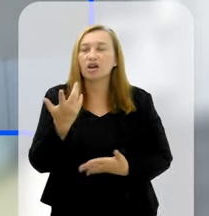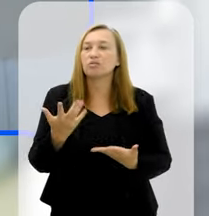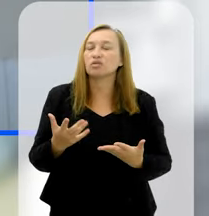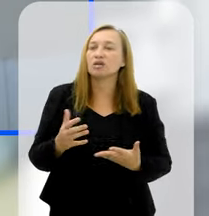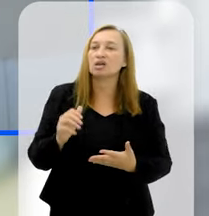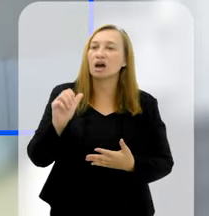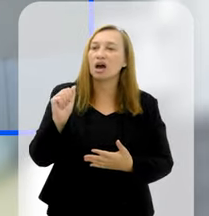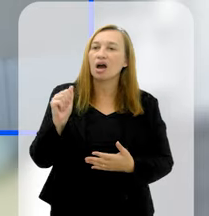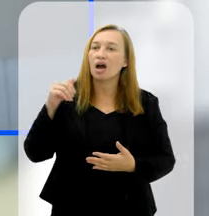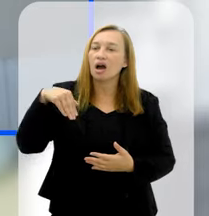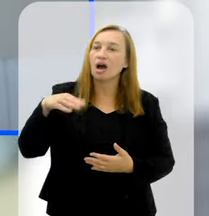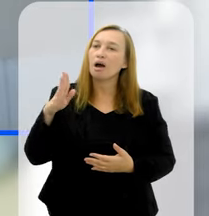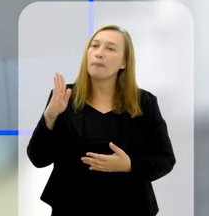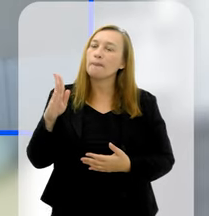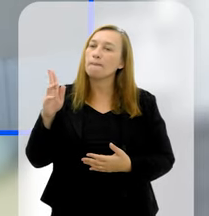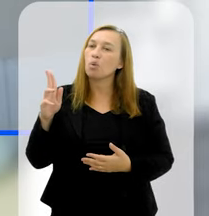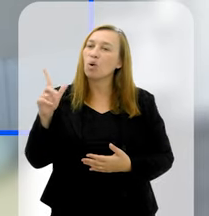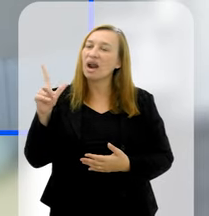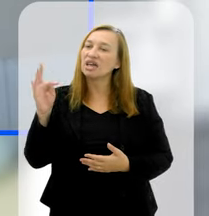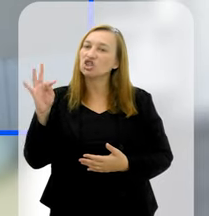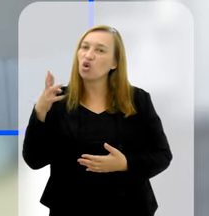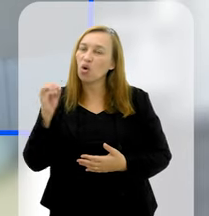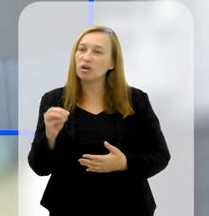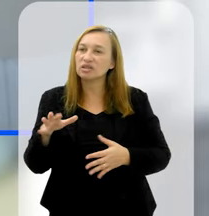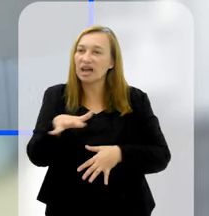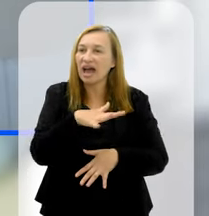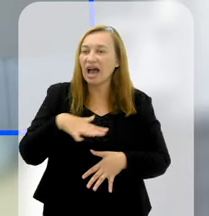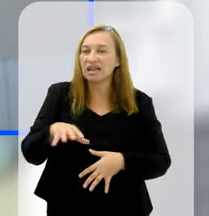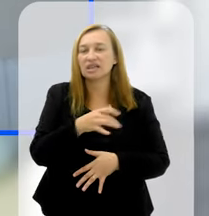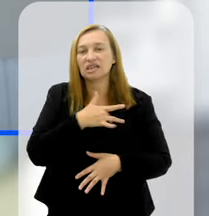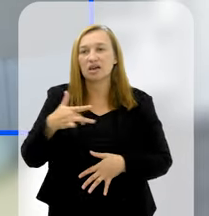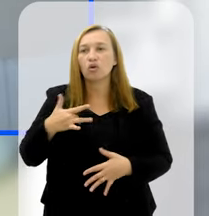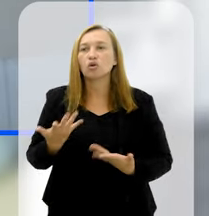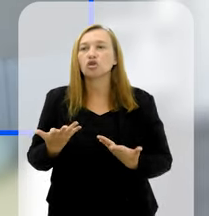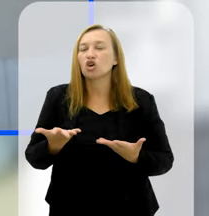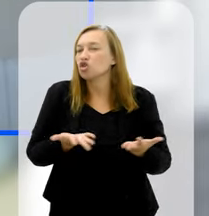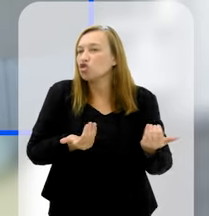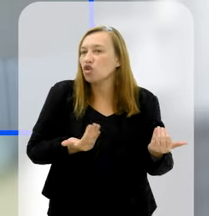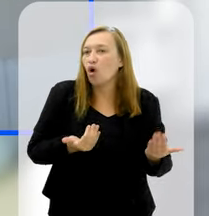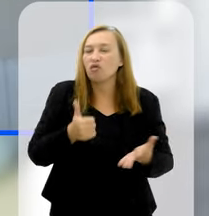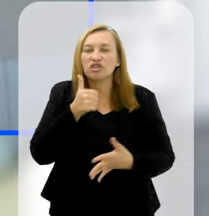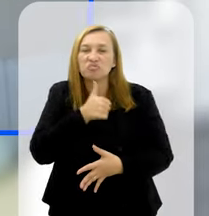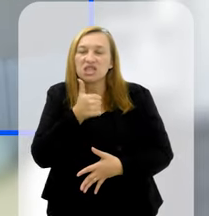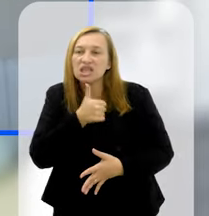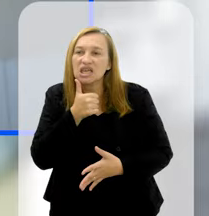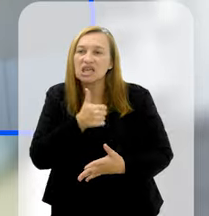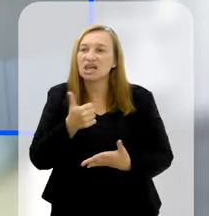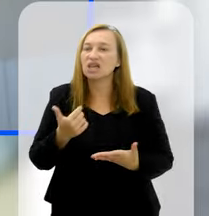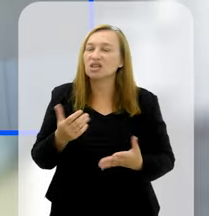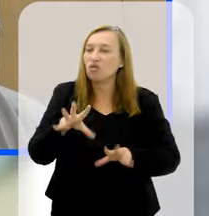vemos no nosso ambulatório da área da saúde, né, jovens, né, moças